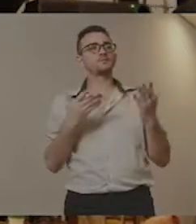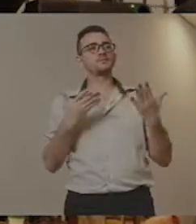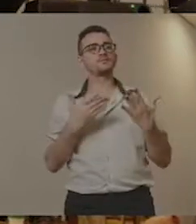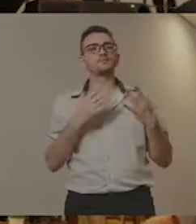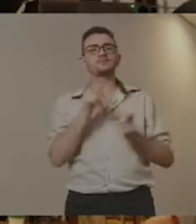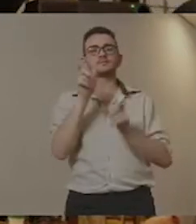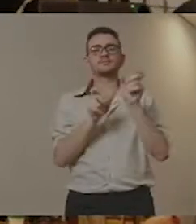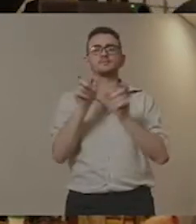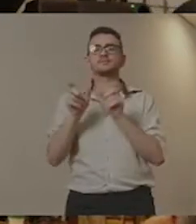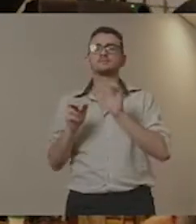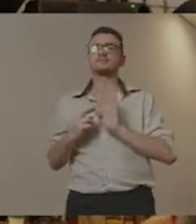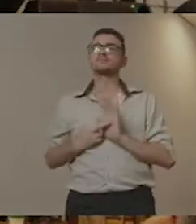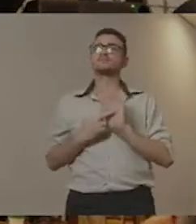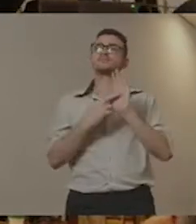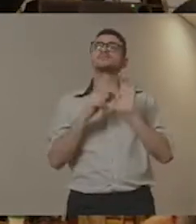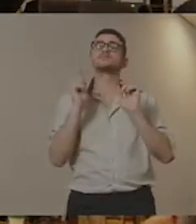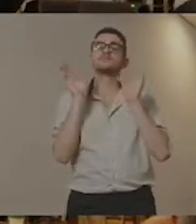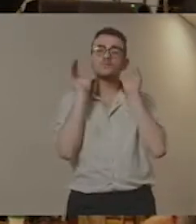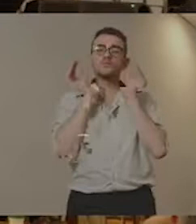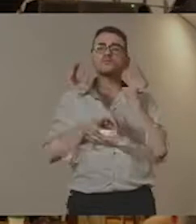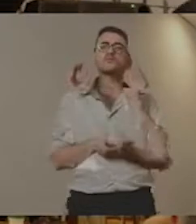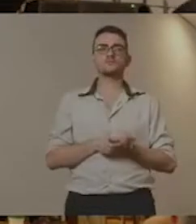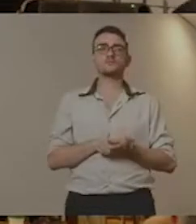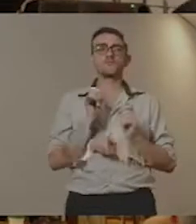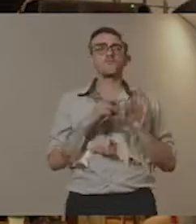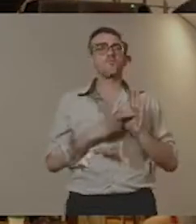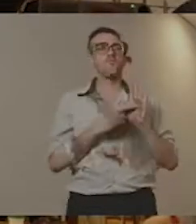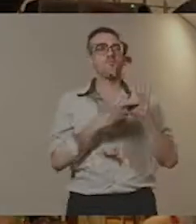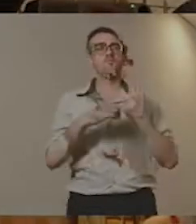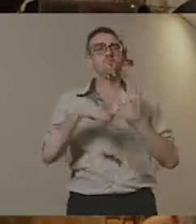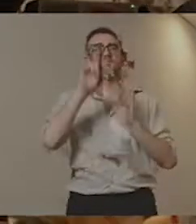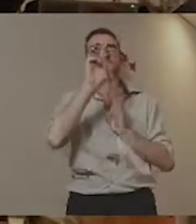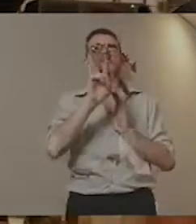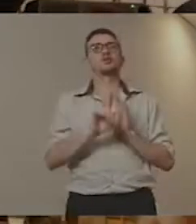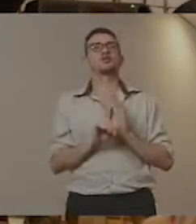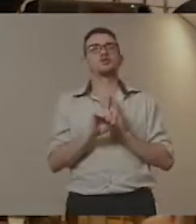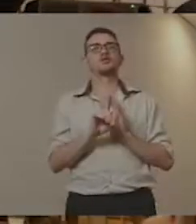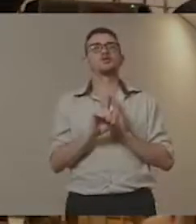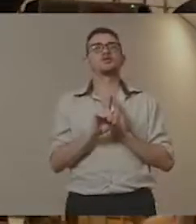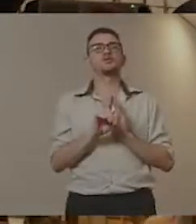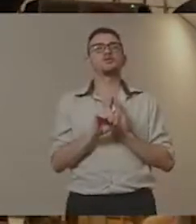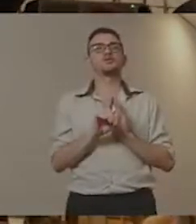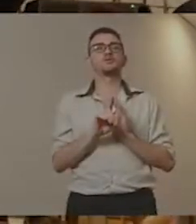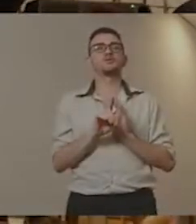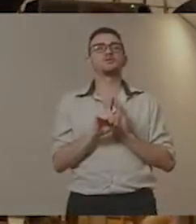convido o Caio Bearari, representando a Diretoria Regional